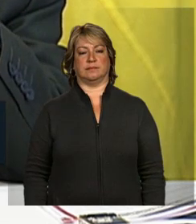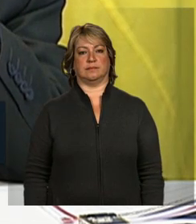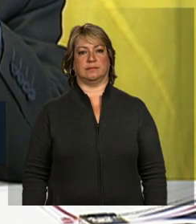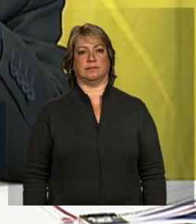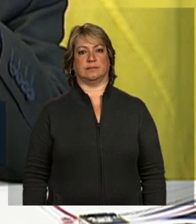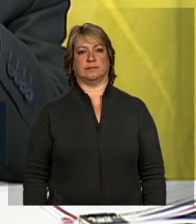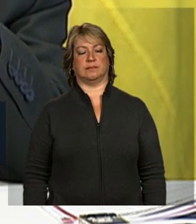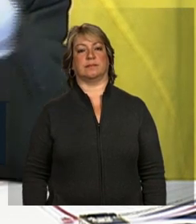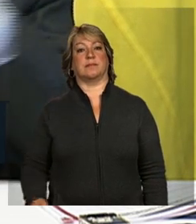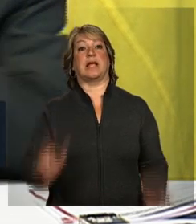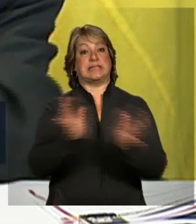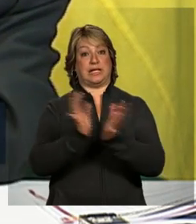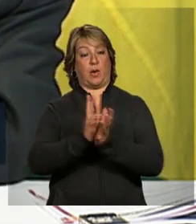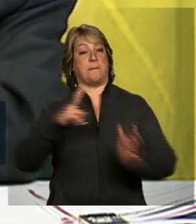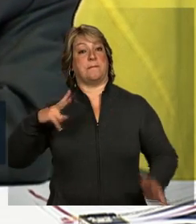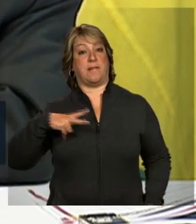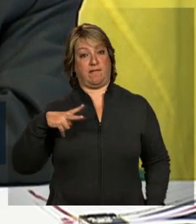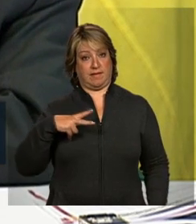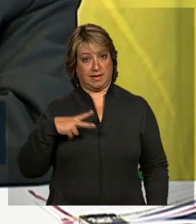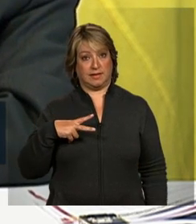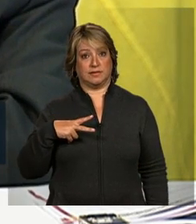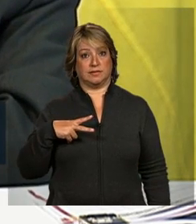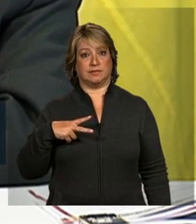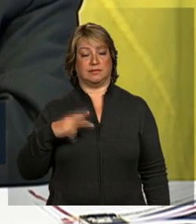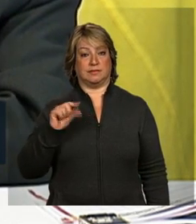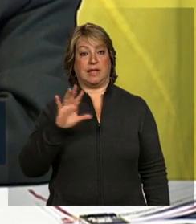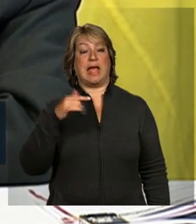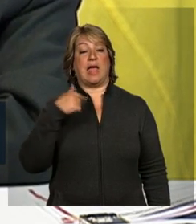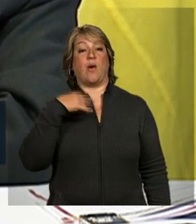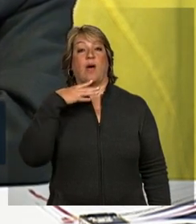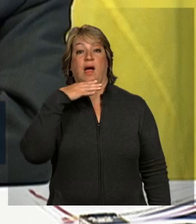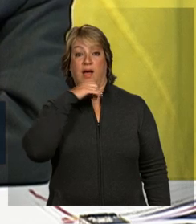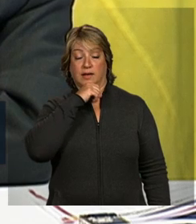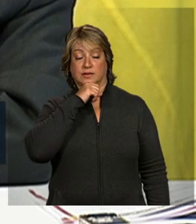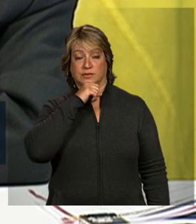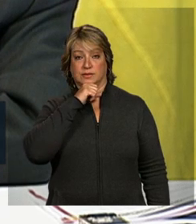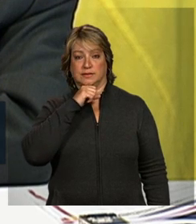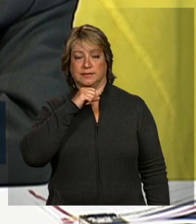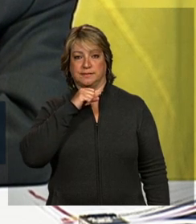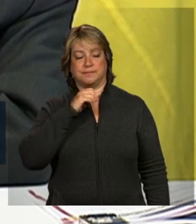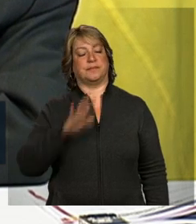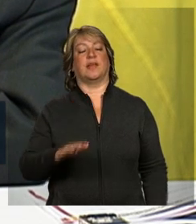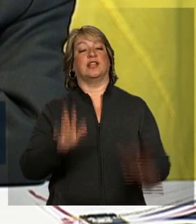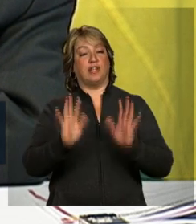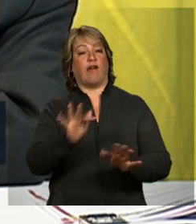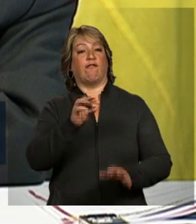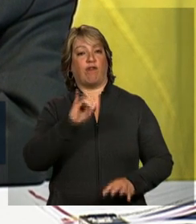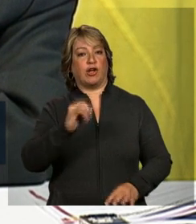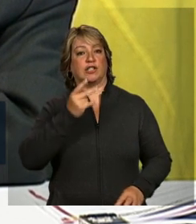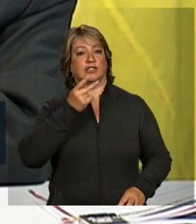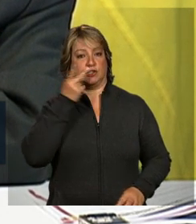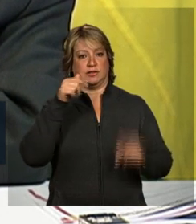não o setor privado eu acho muito bem eh foi dito aqui